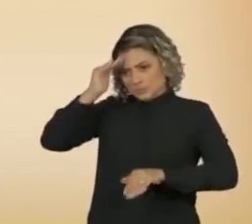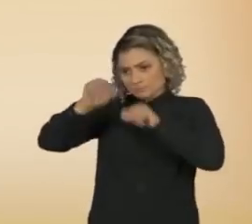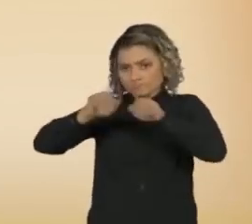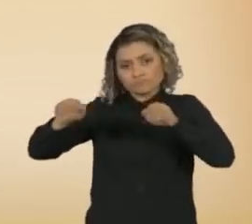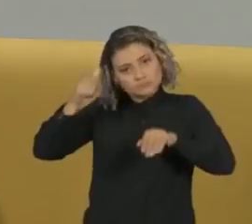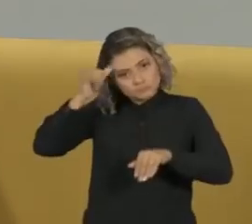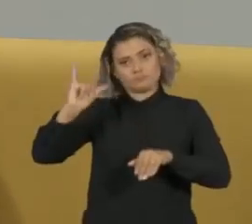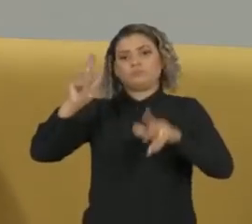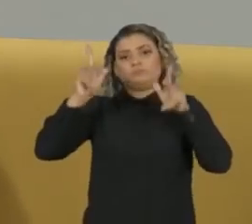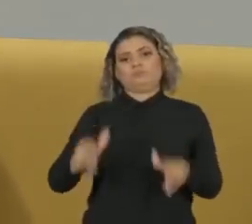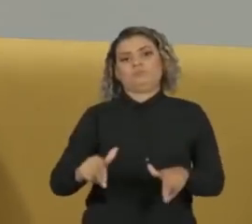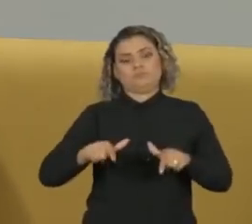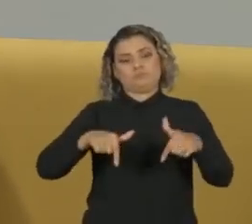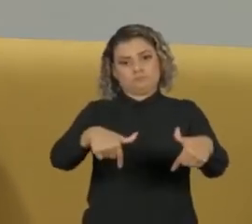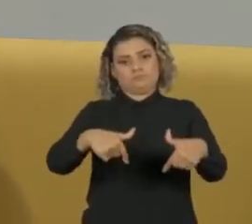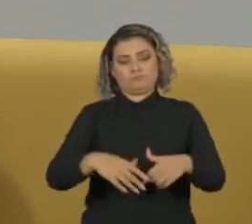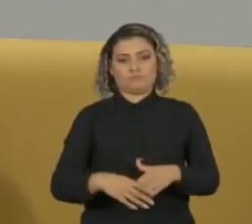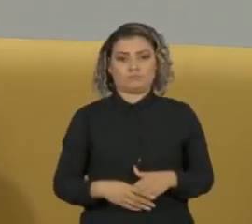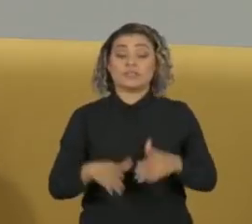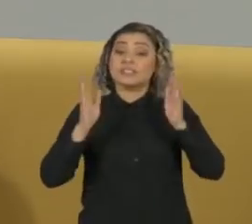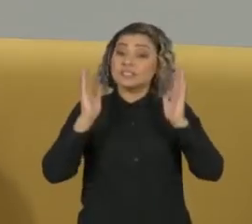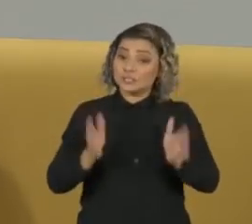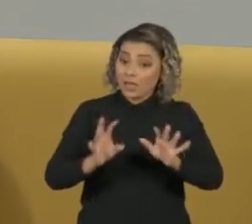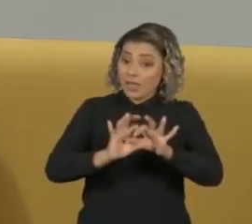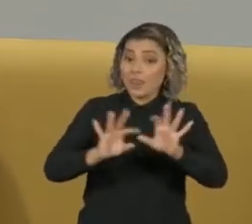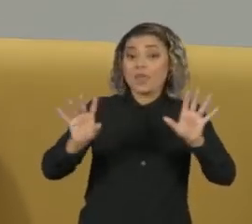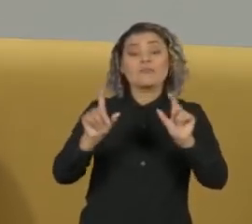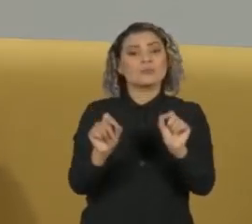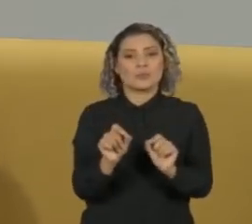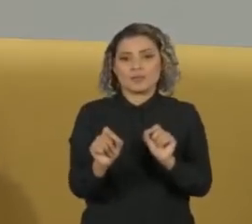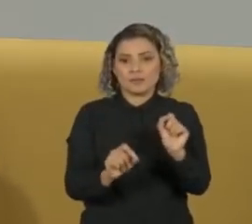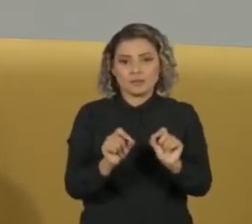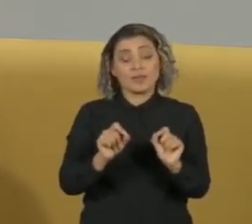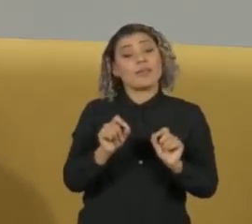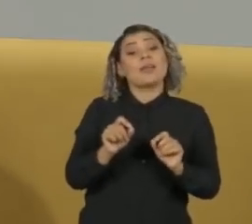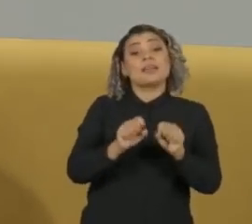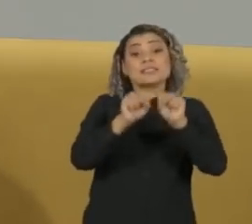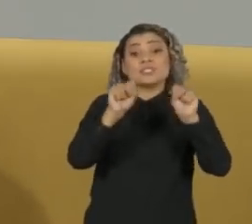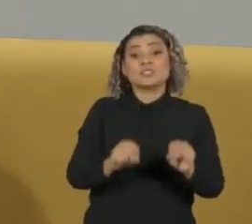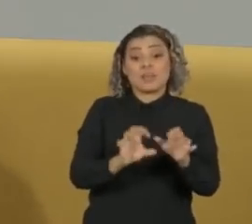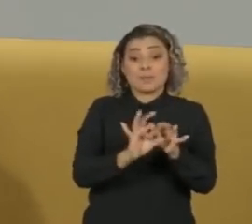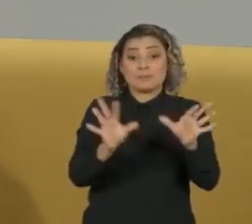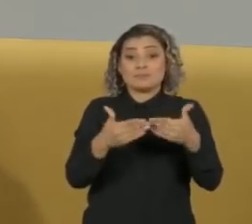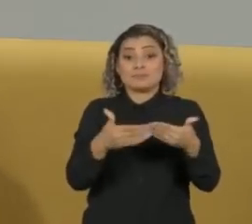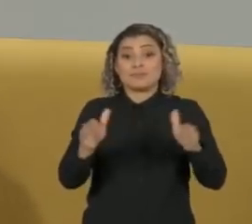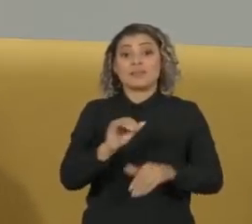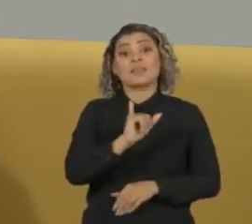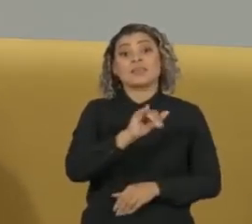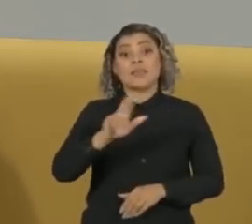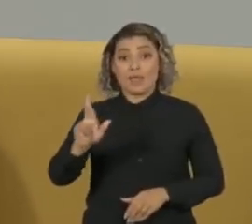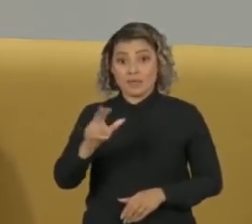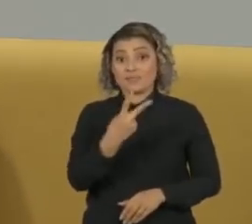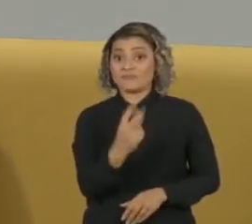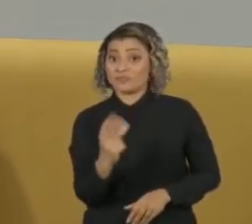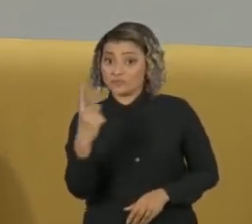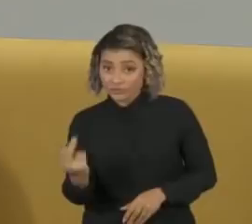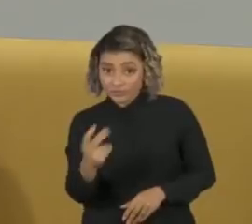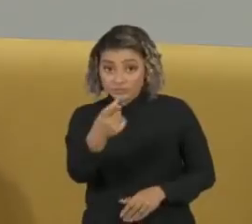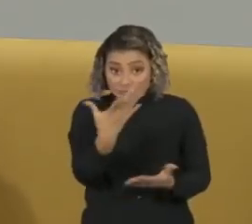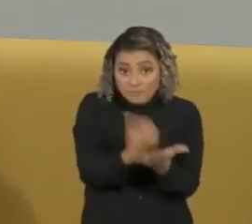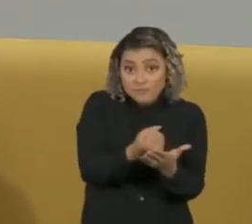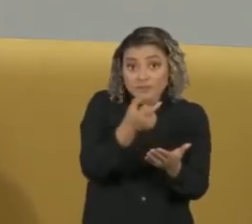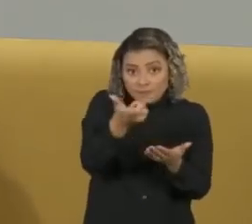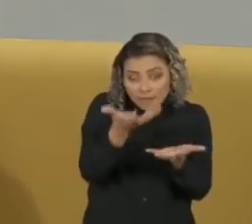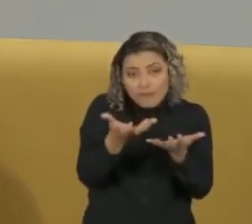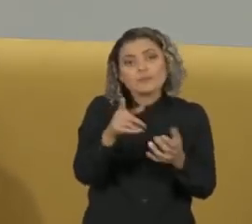como este. Já está disponível o programa para a declaração do Imposto de Renda 2020. Para baixar, é só